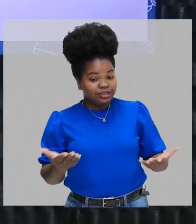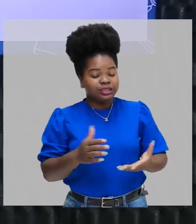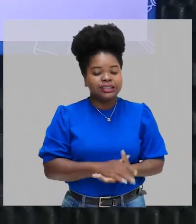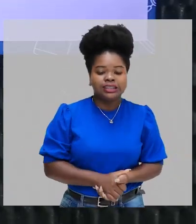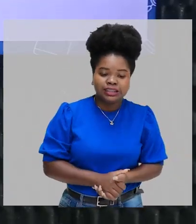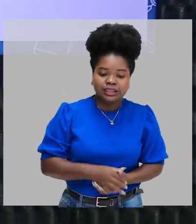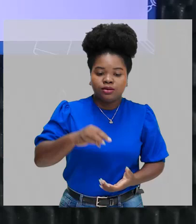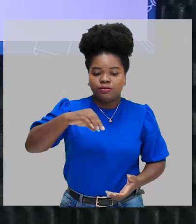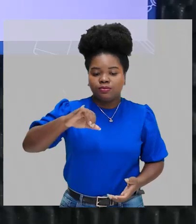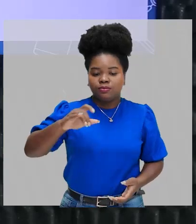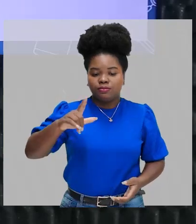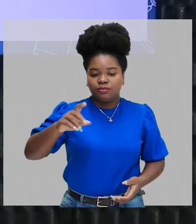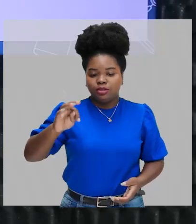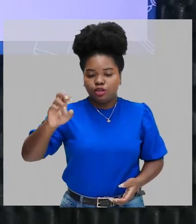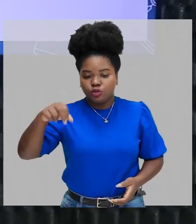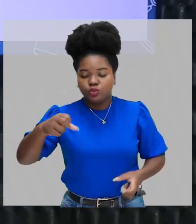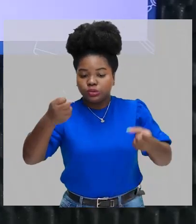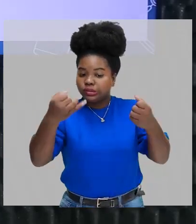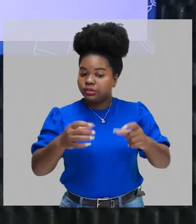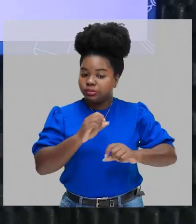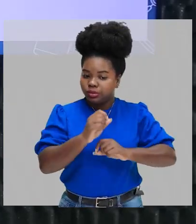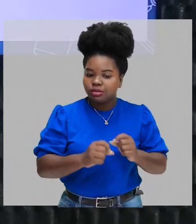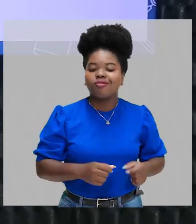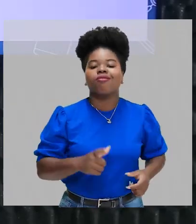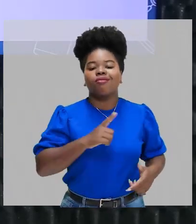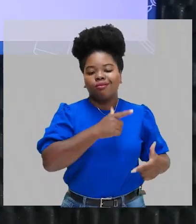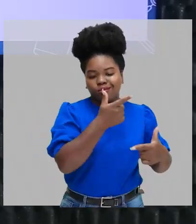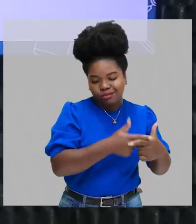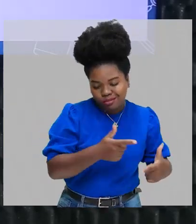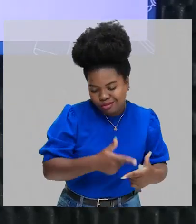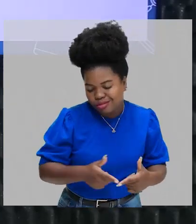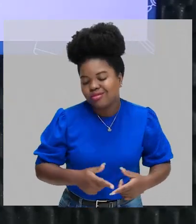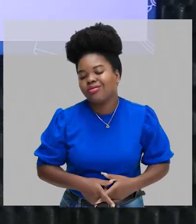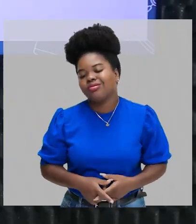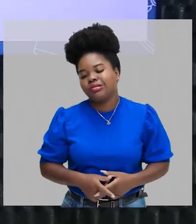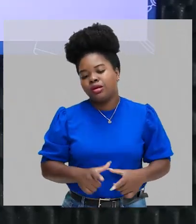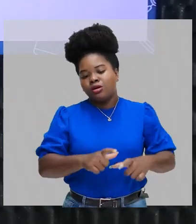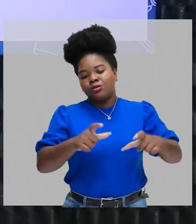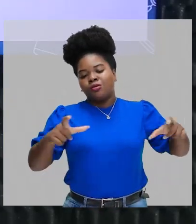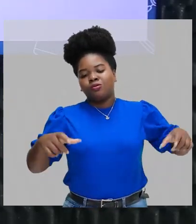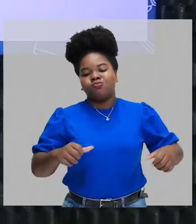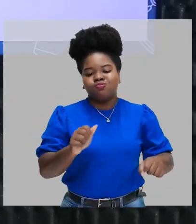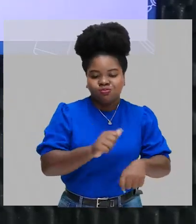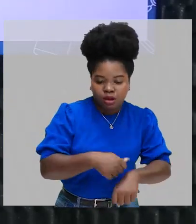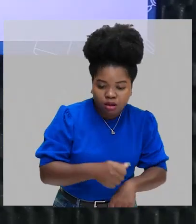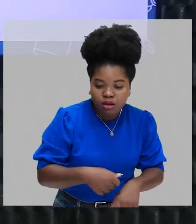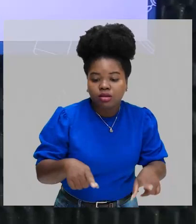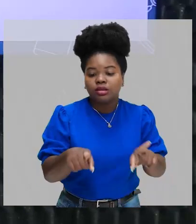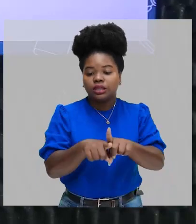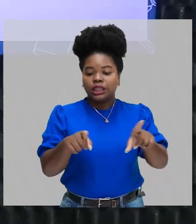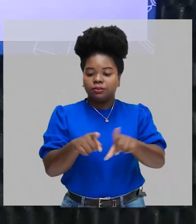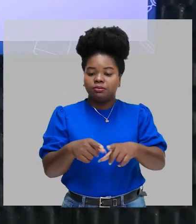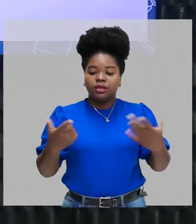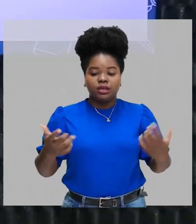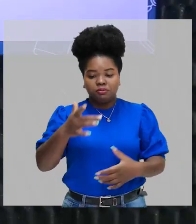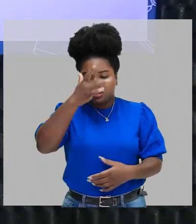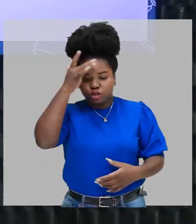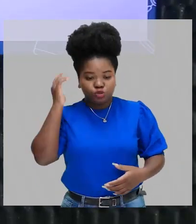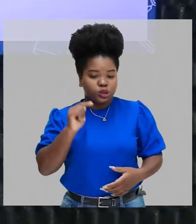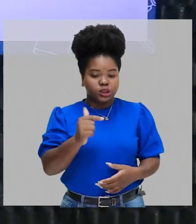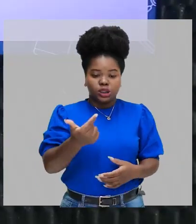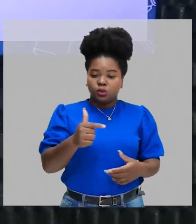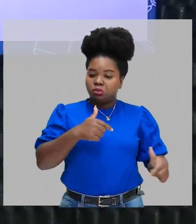Milton Santos aponta. O aumento da pobreza, o aumento do desemprego, principalmente nas nações periféricas,